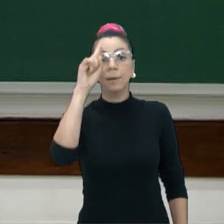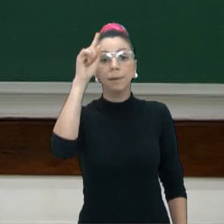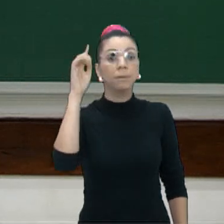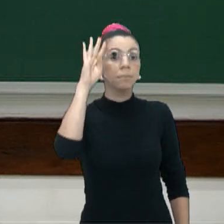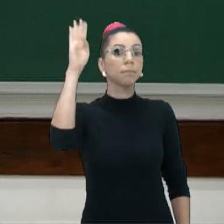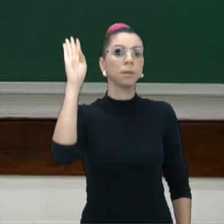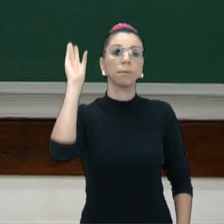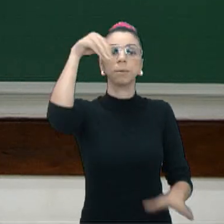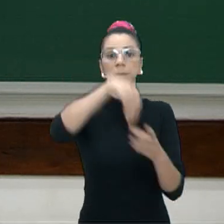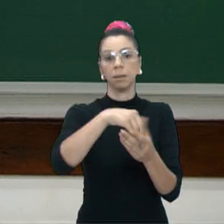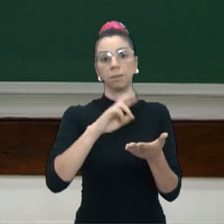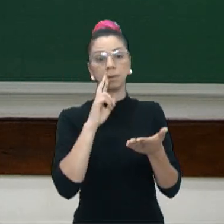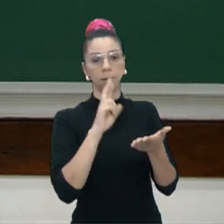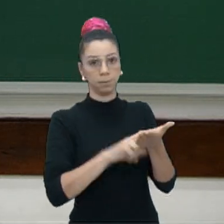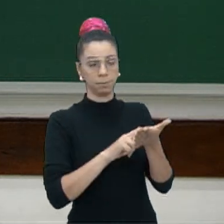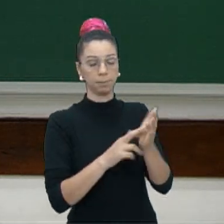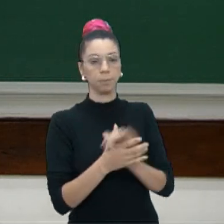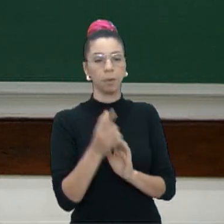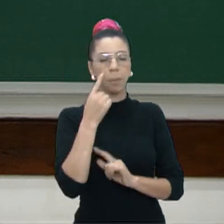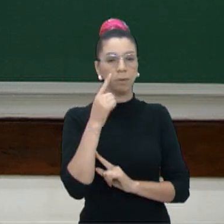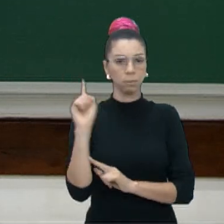ok? Vamos verificar a resposta então.